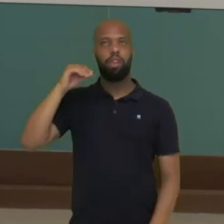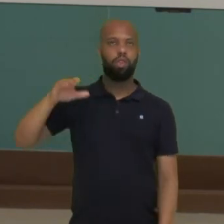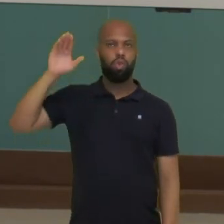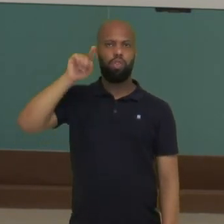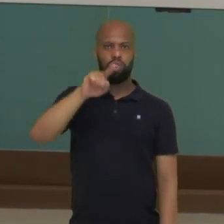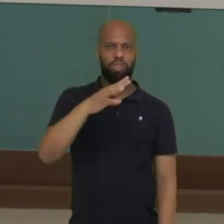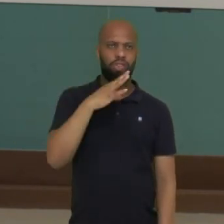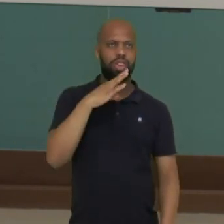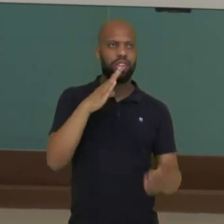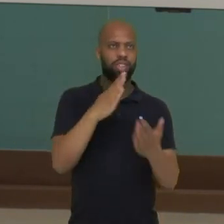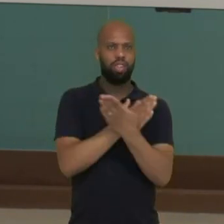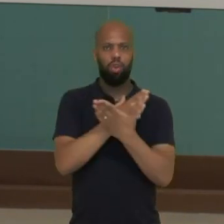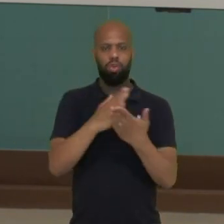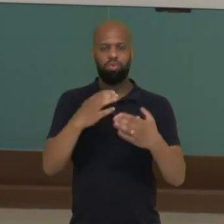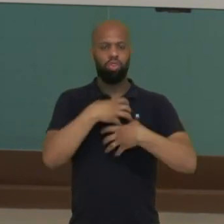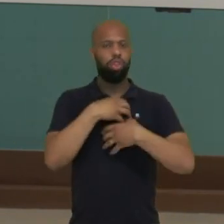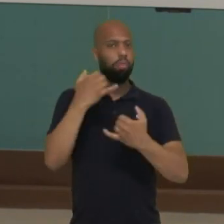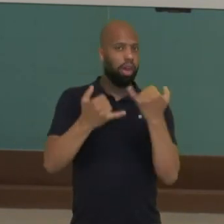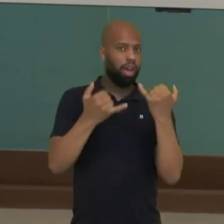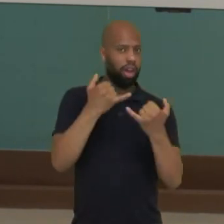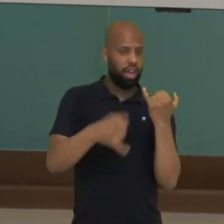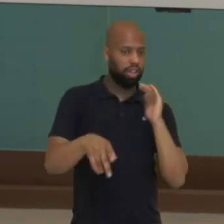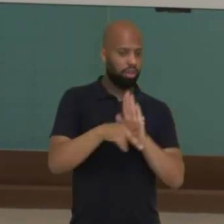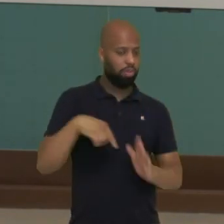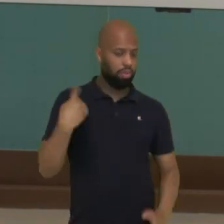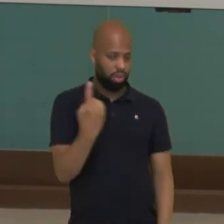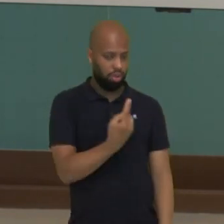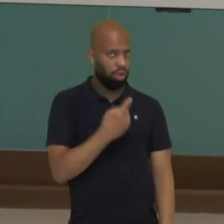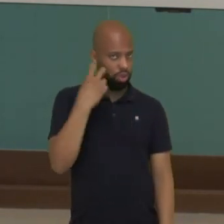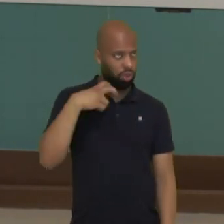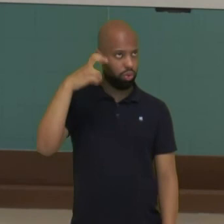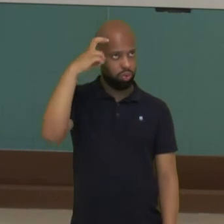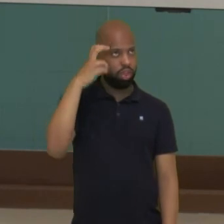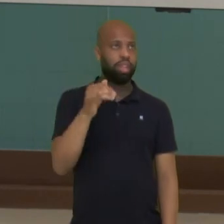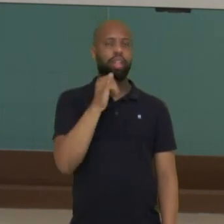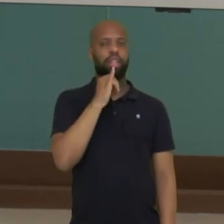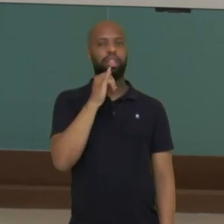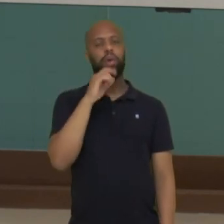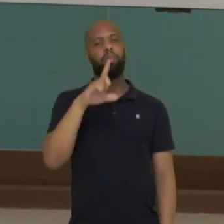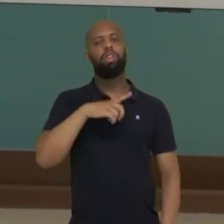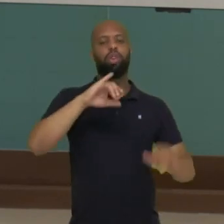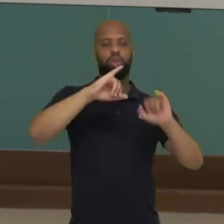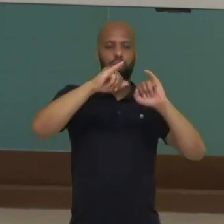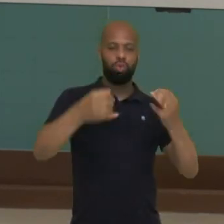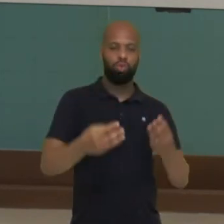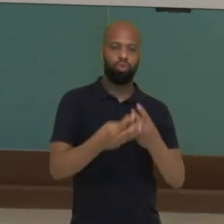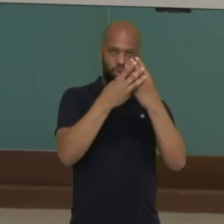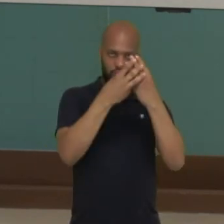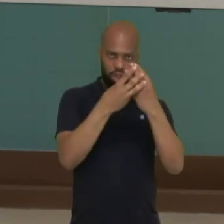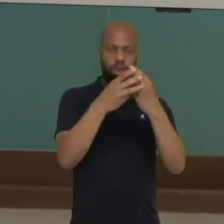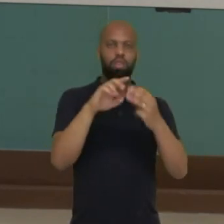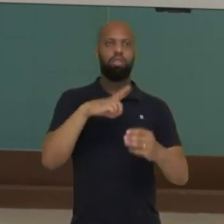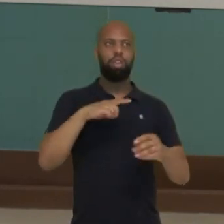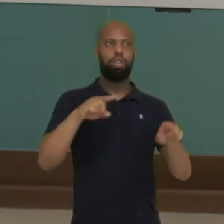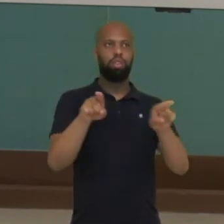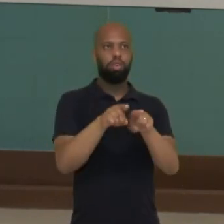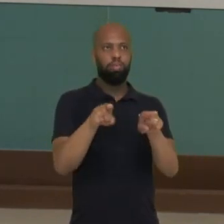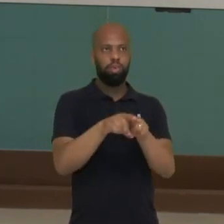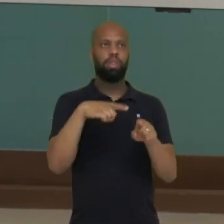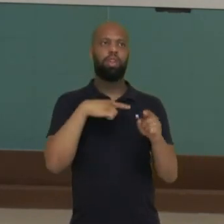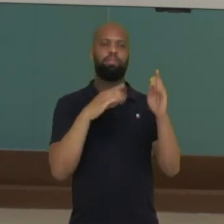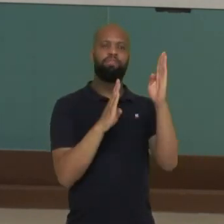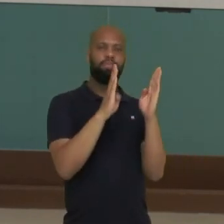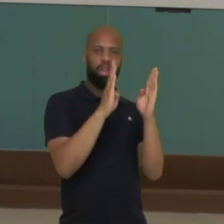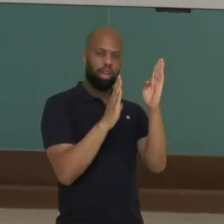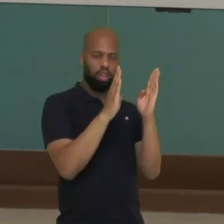ritual parecido na cultura ocidental? Por exemplo, falar para vocês do bar mitzvah dos judeus, bar mitzvah. Bar